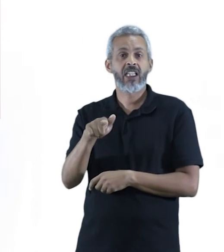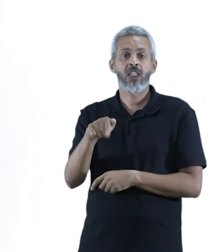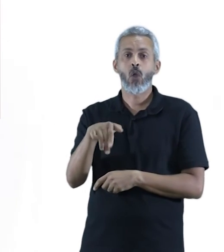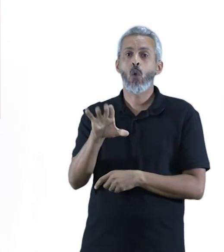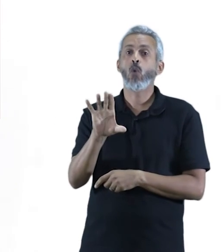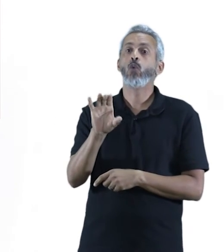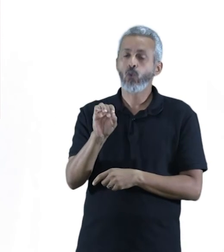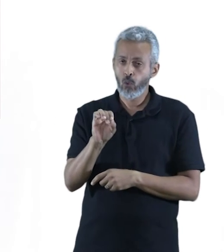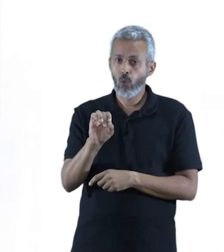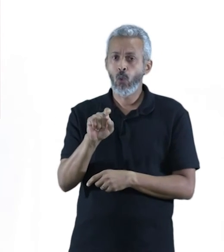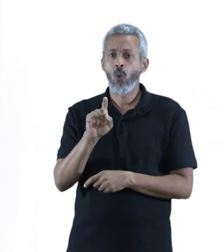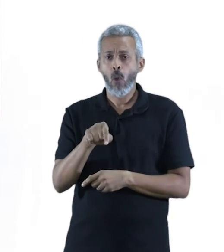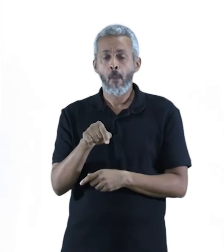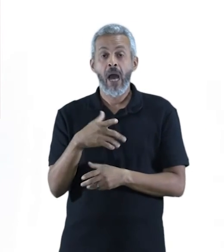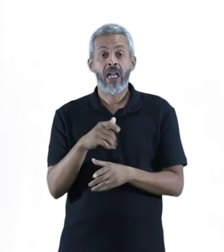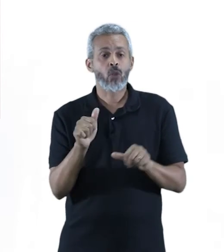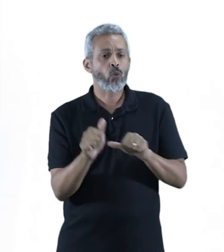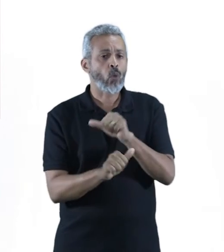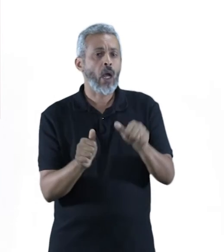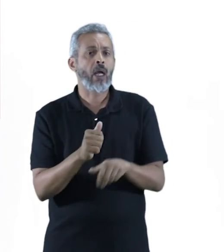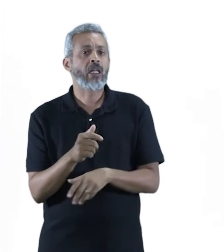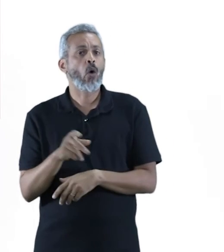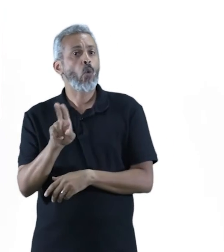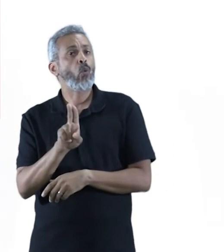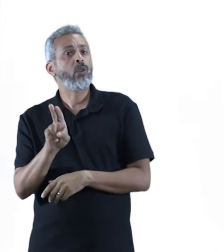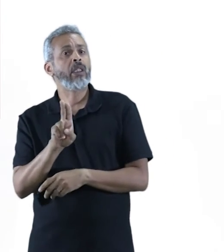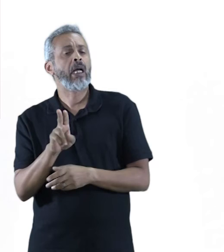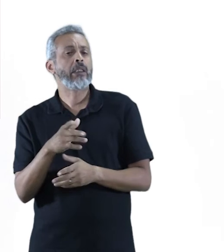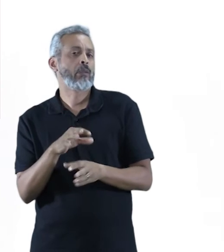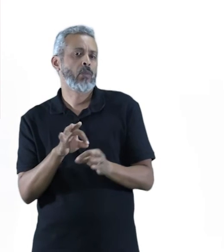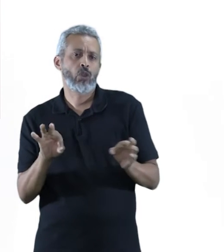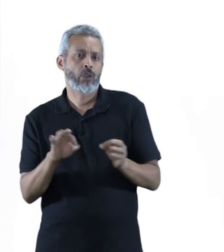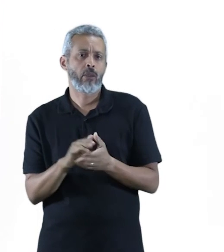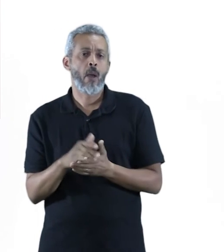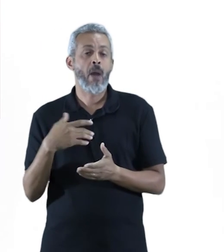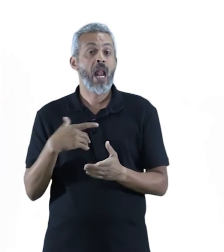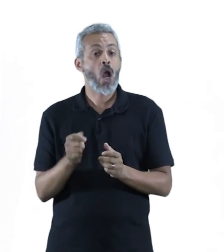S como padrão para a conversão de outras unidades.